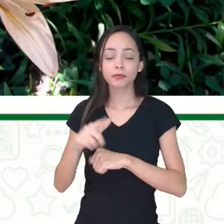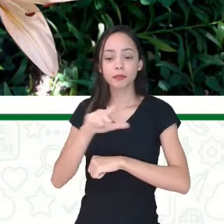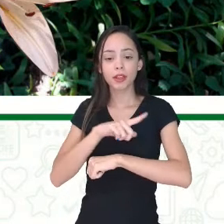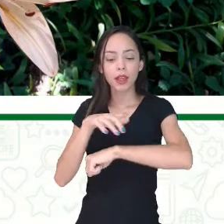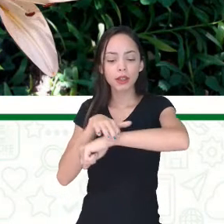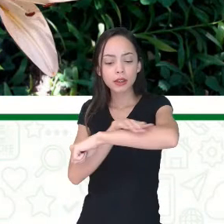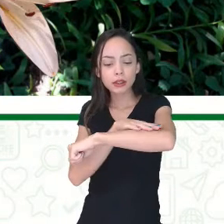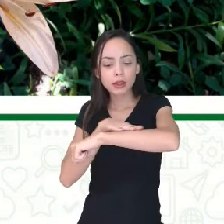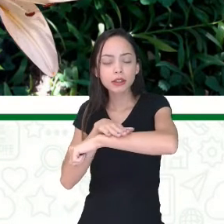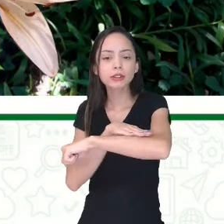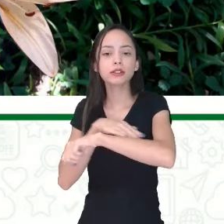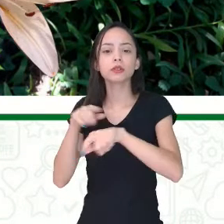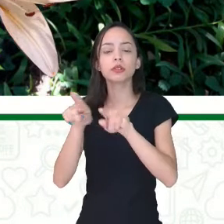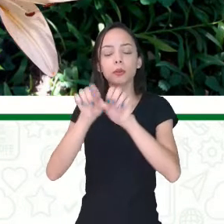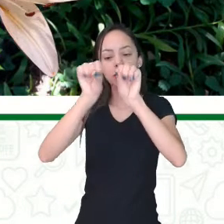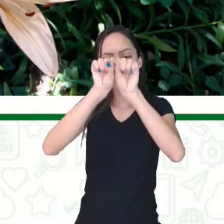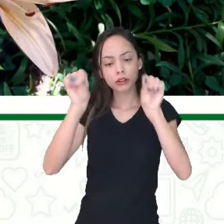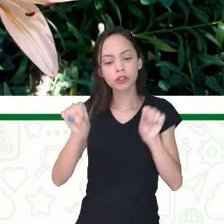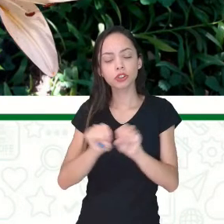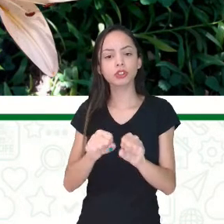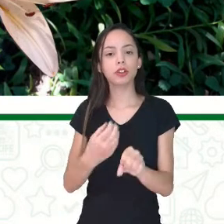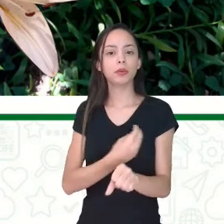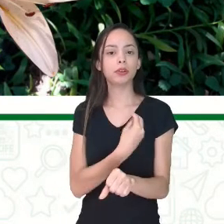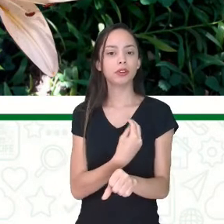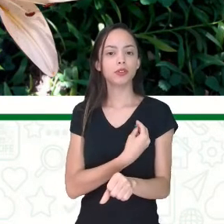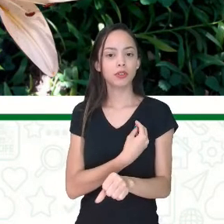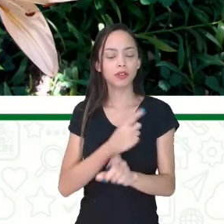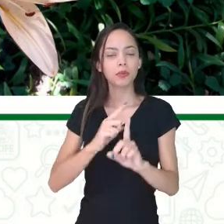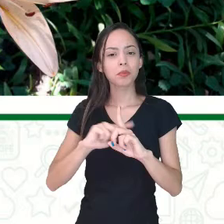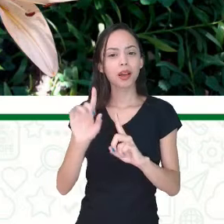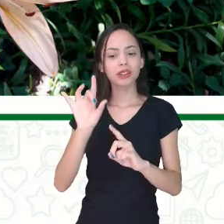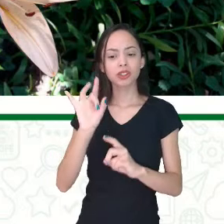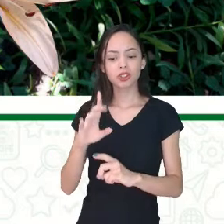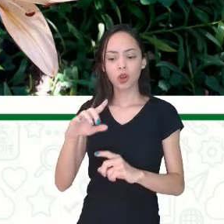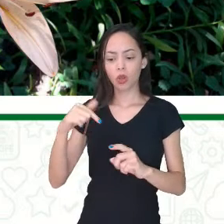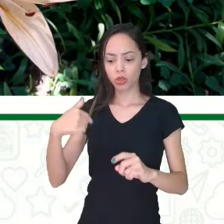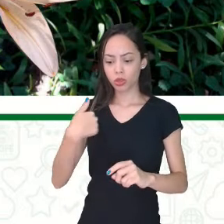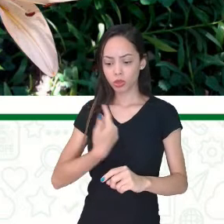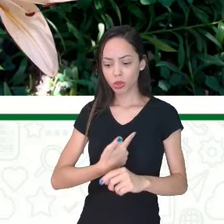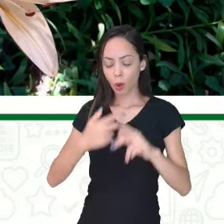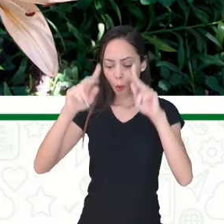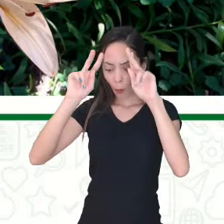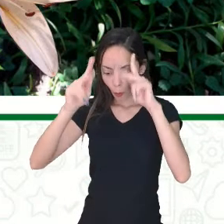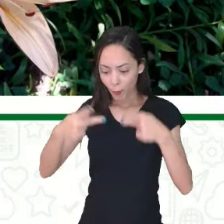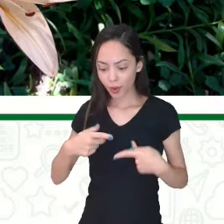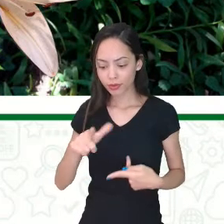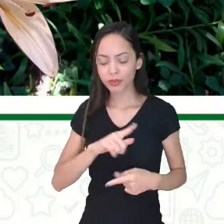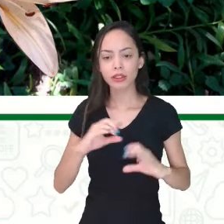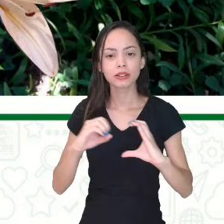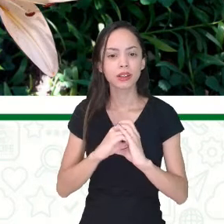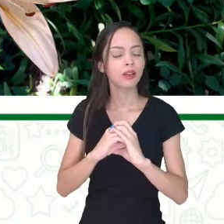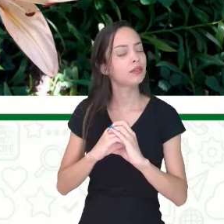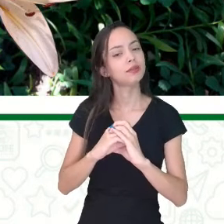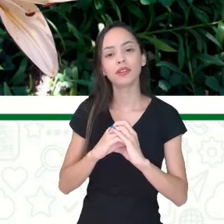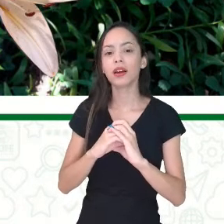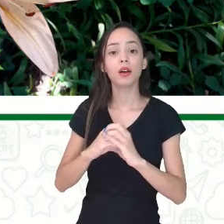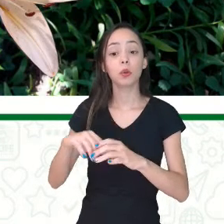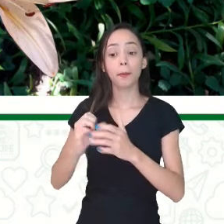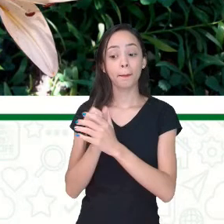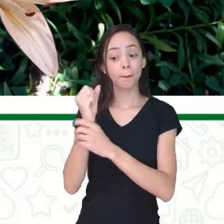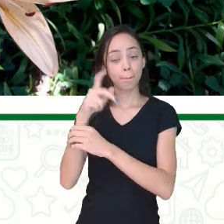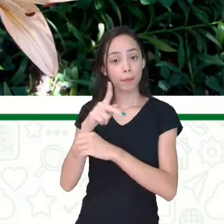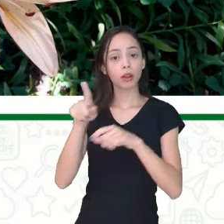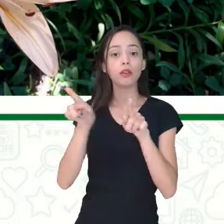vai criar os nossos sistemas de vida, mas não somos só nós que temos células. As plantas também têm, gente.